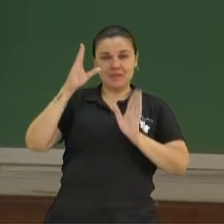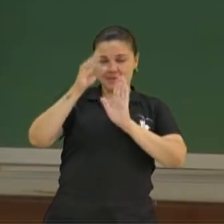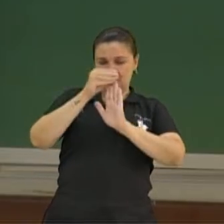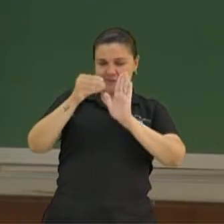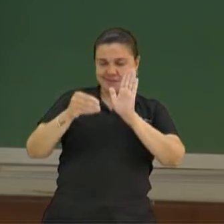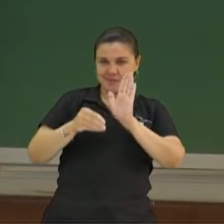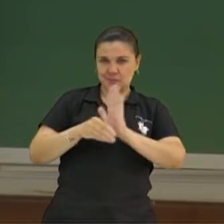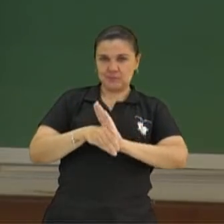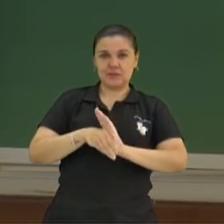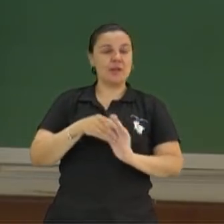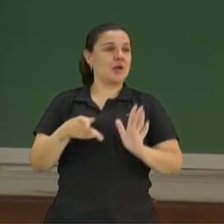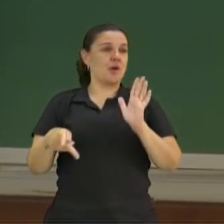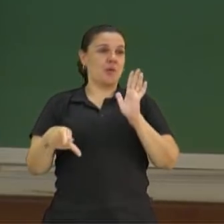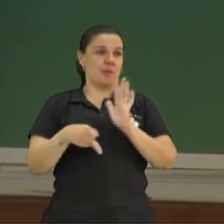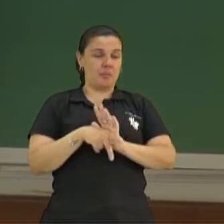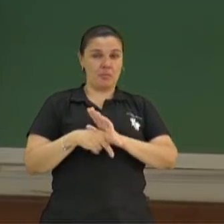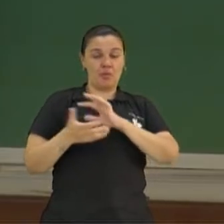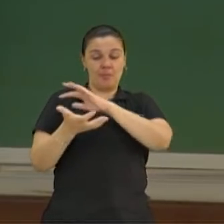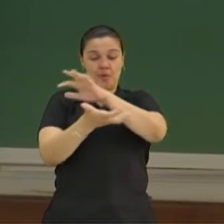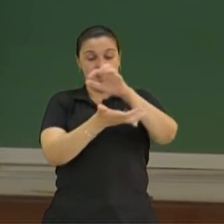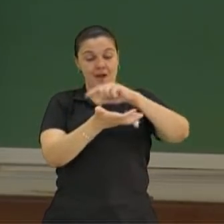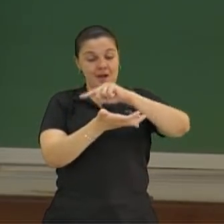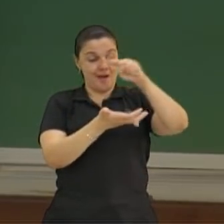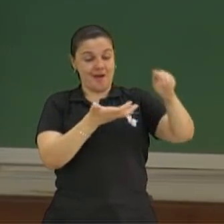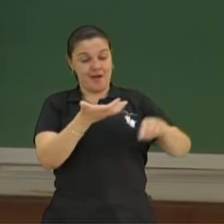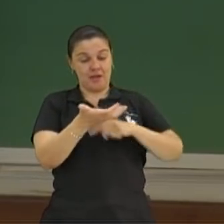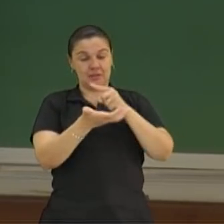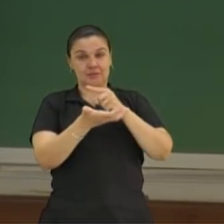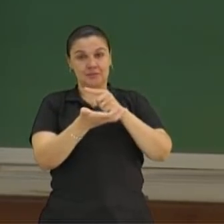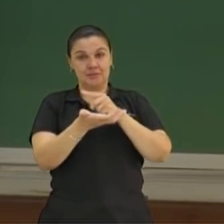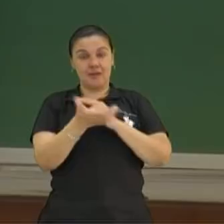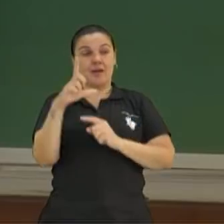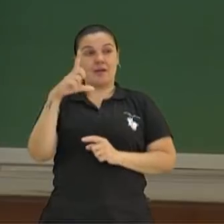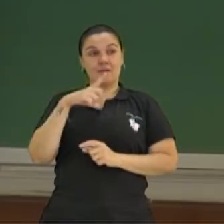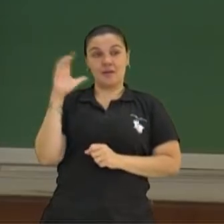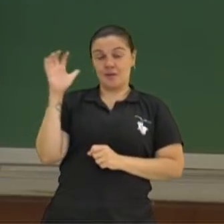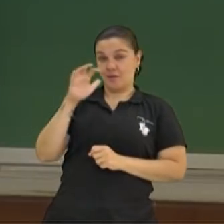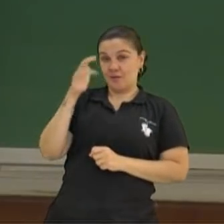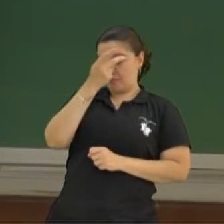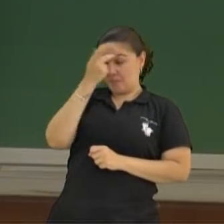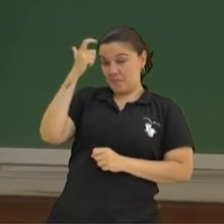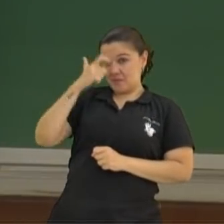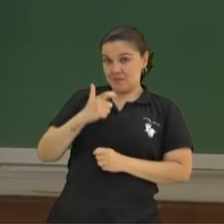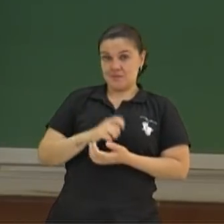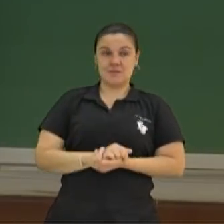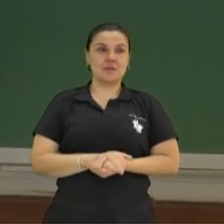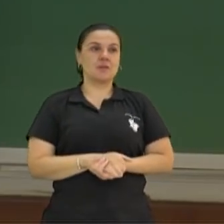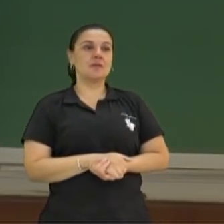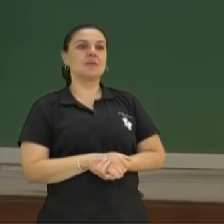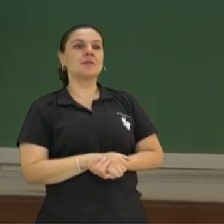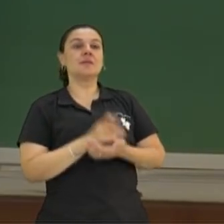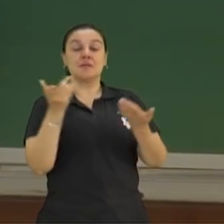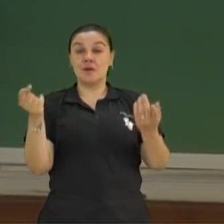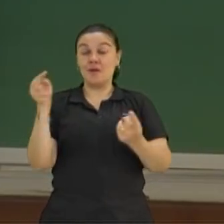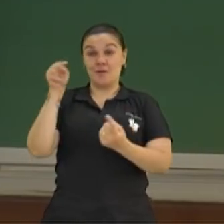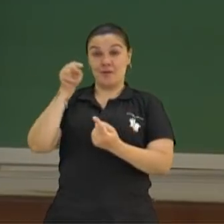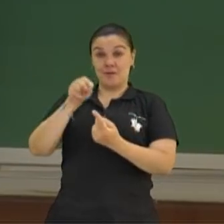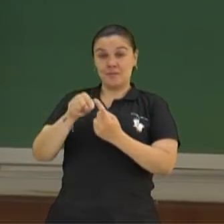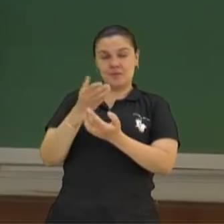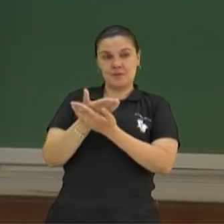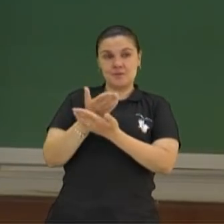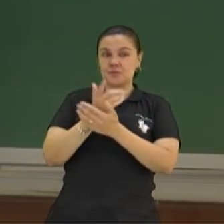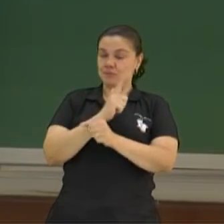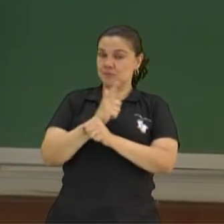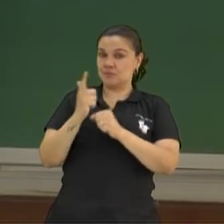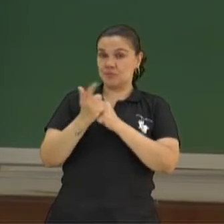conceito está associado à superfície do planeta, ocupada e influenciada pelo ser humano. Então, o objeto de estudo da